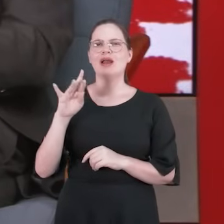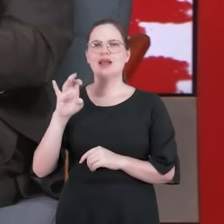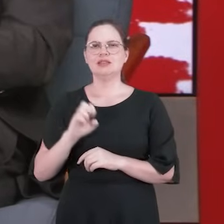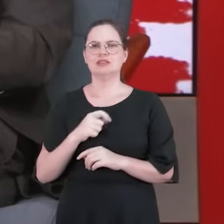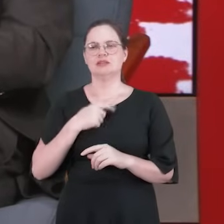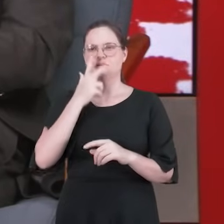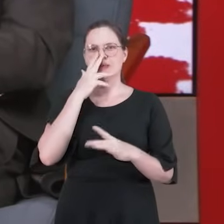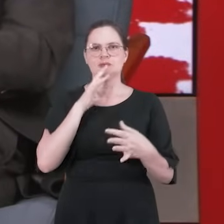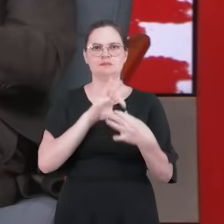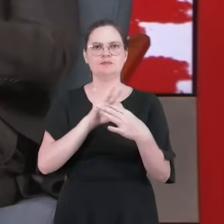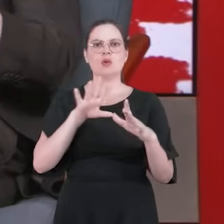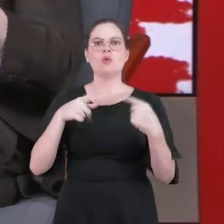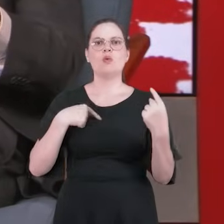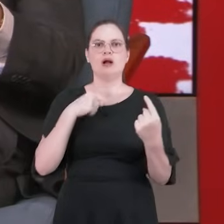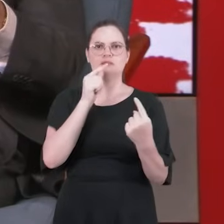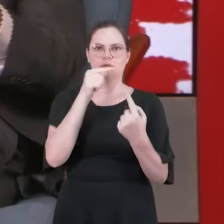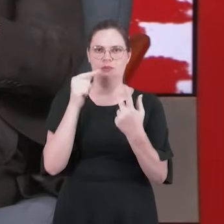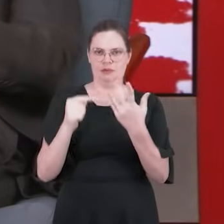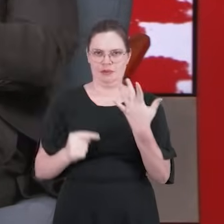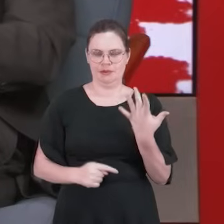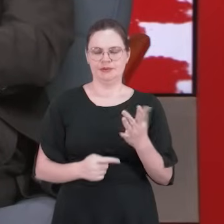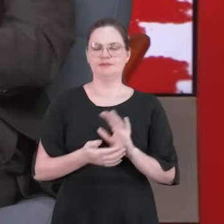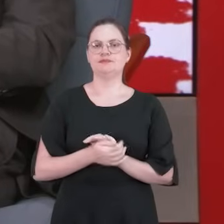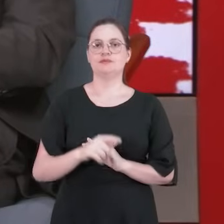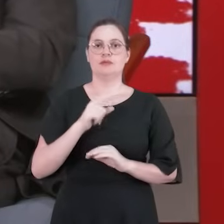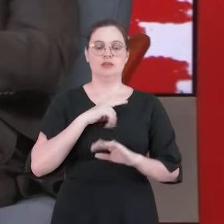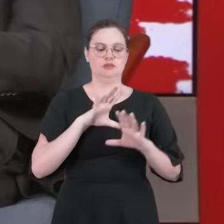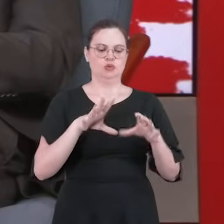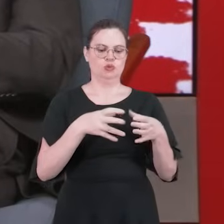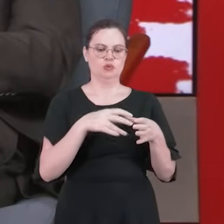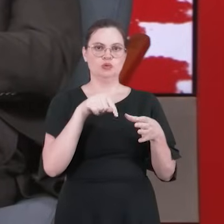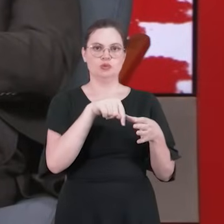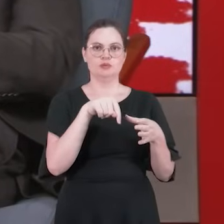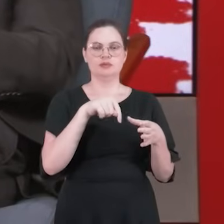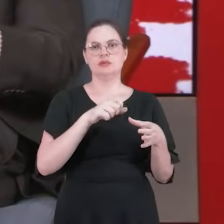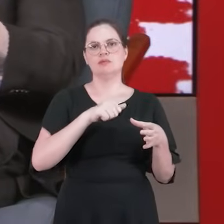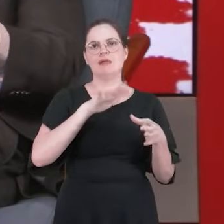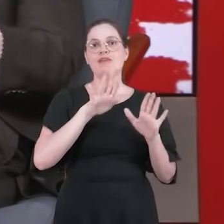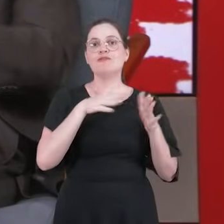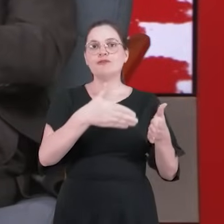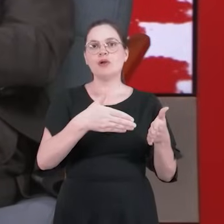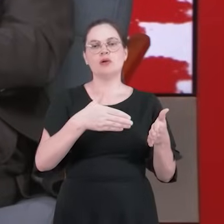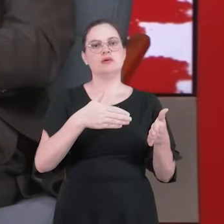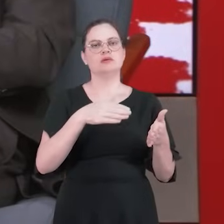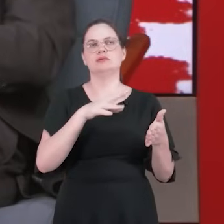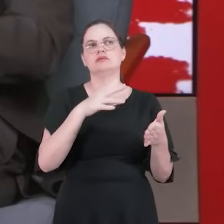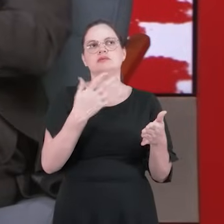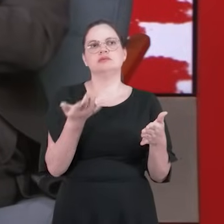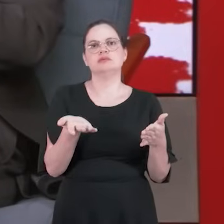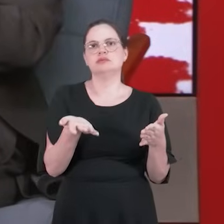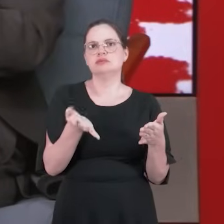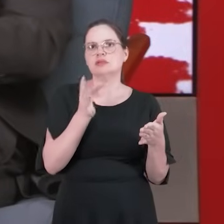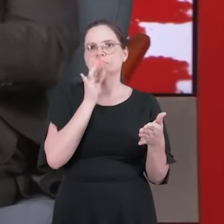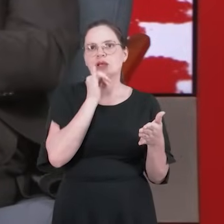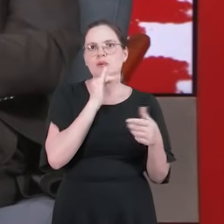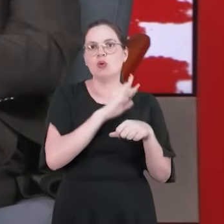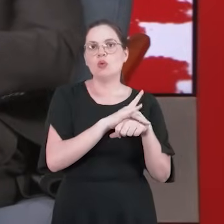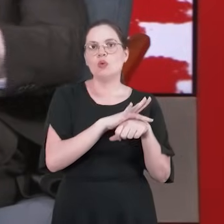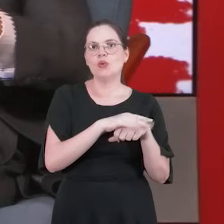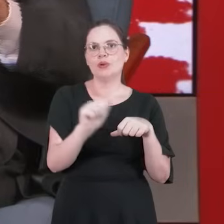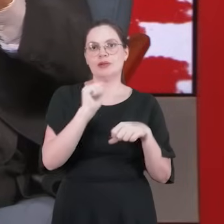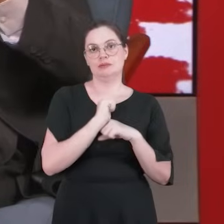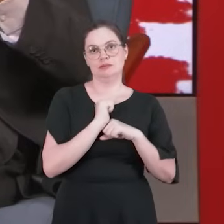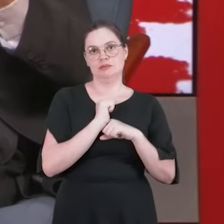mesmo linhas de atuação. Tinham grupos que enfatizavam curas,